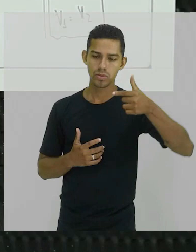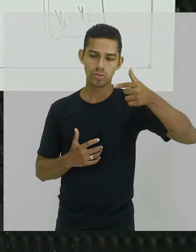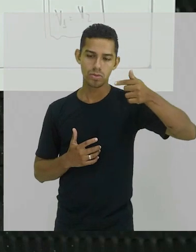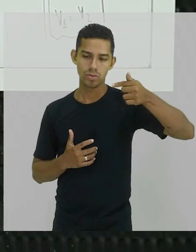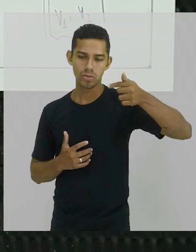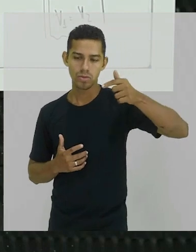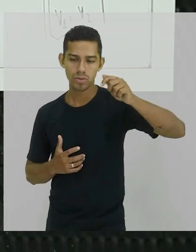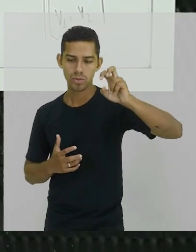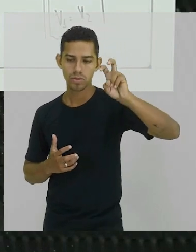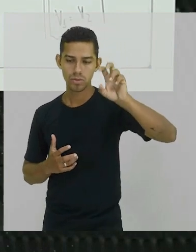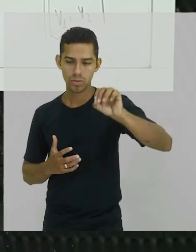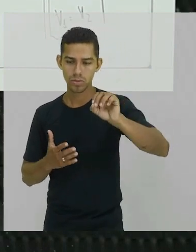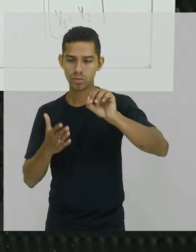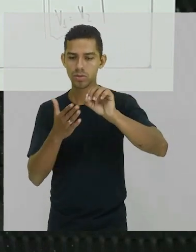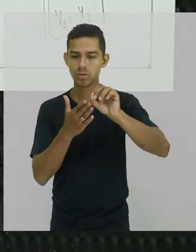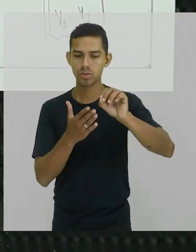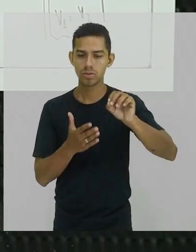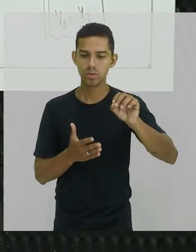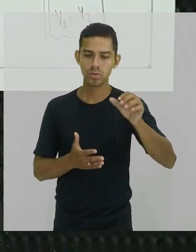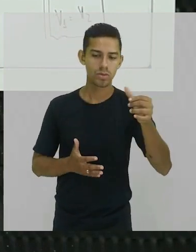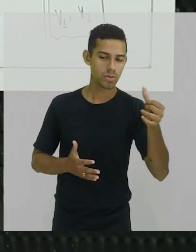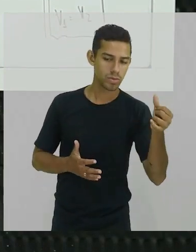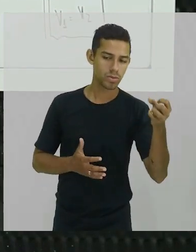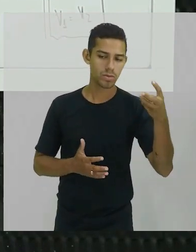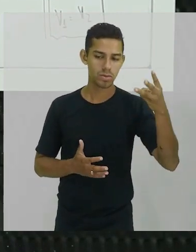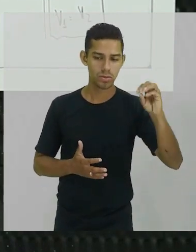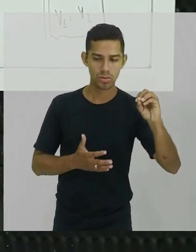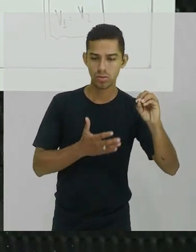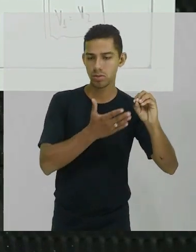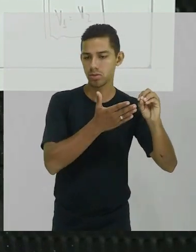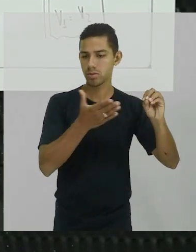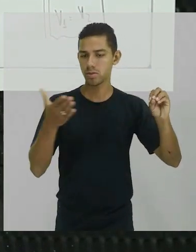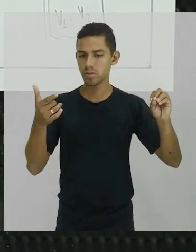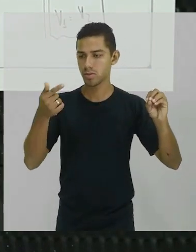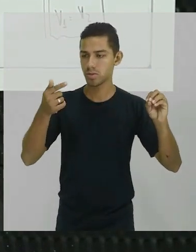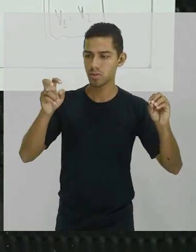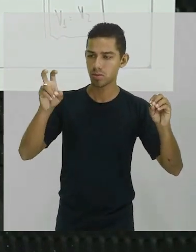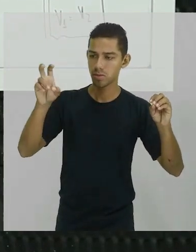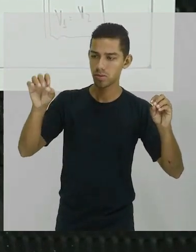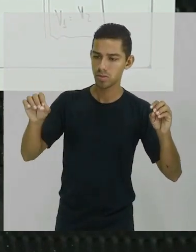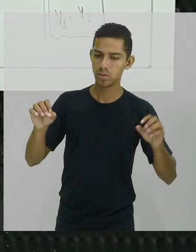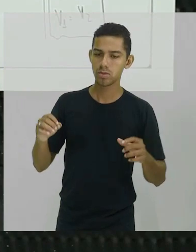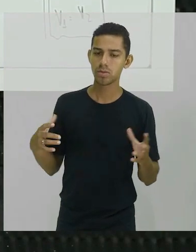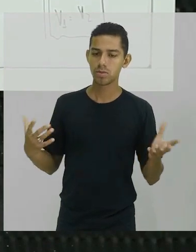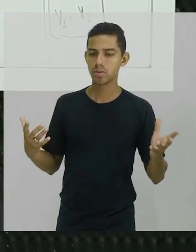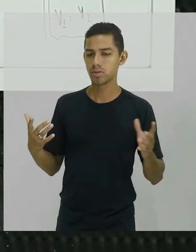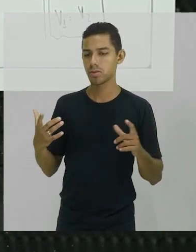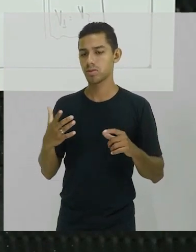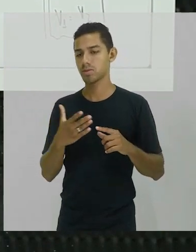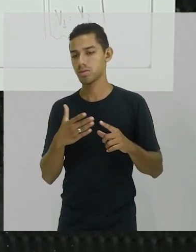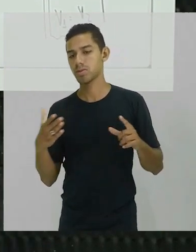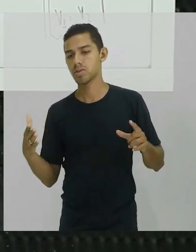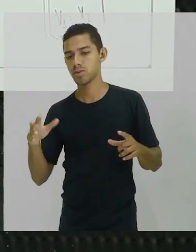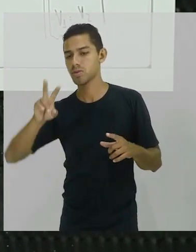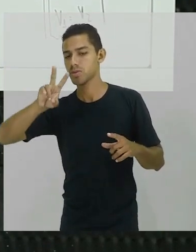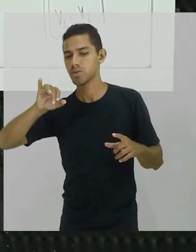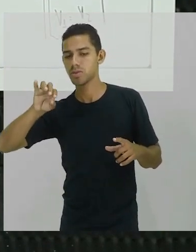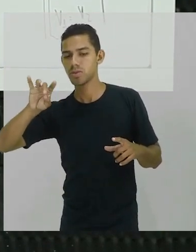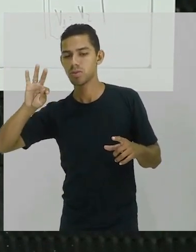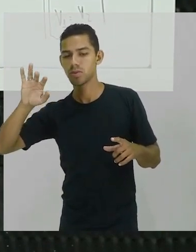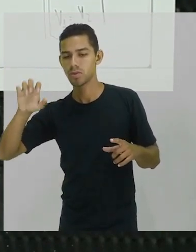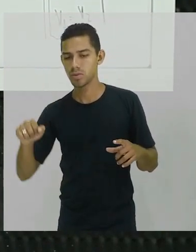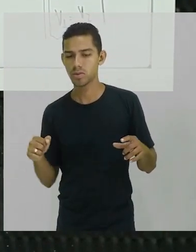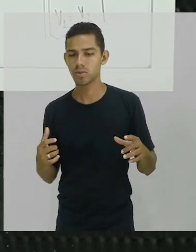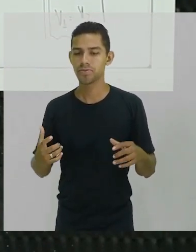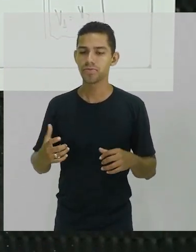a 630, né? Quer dizer, de 630 a 750. E vai até o violeta, né? Quando eu tenho um comprimento de onda bem baixo, mas a frequência é